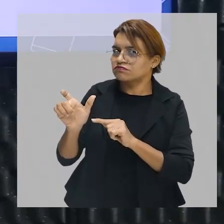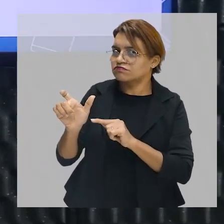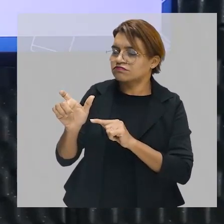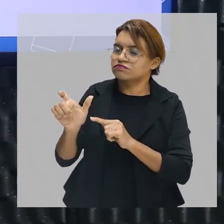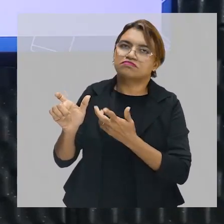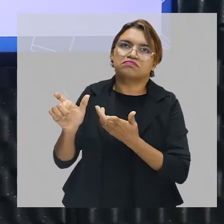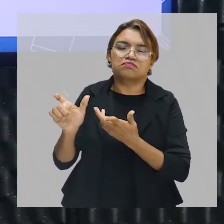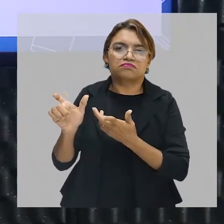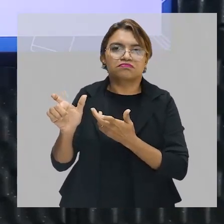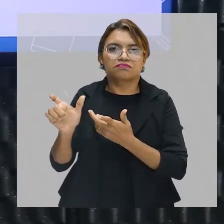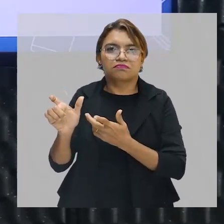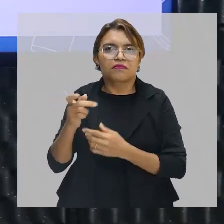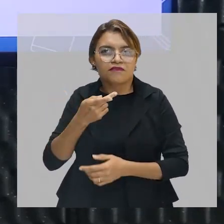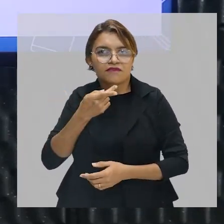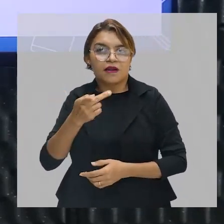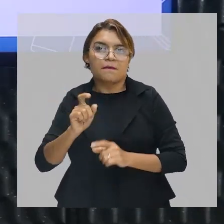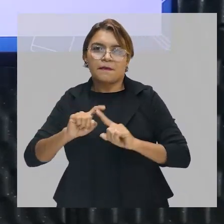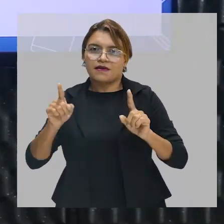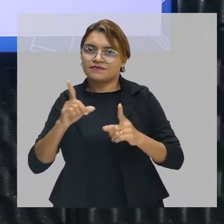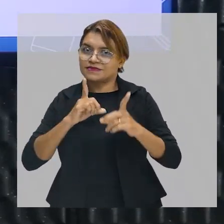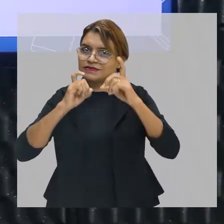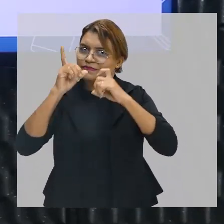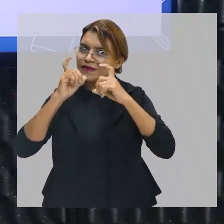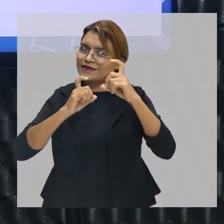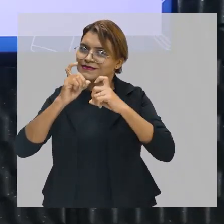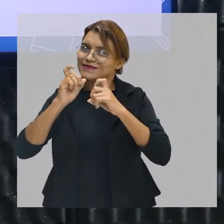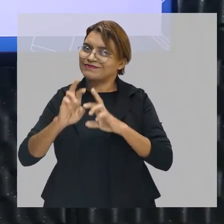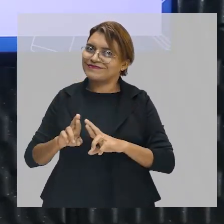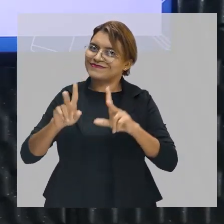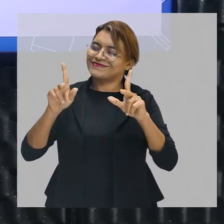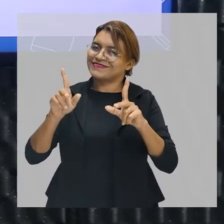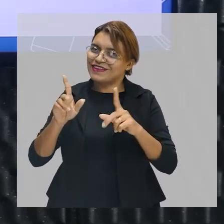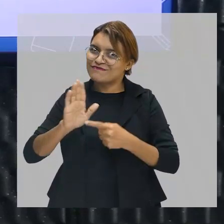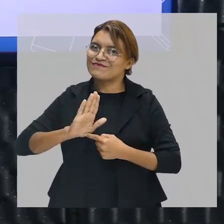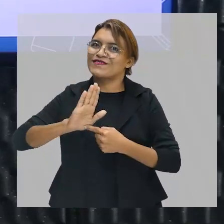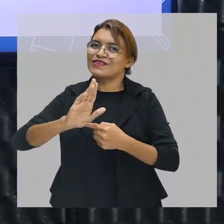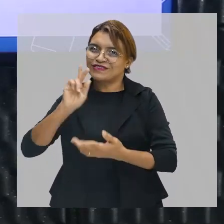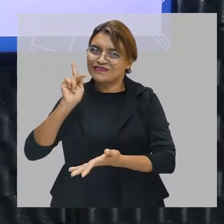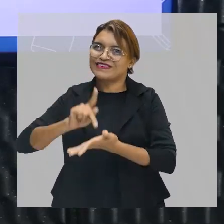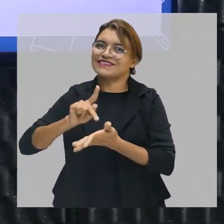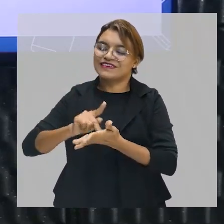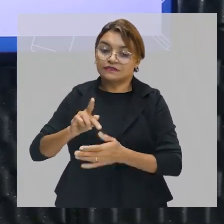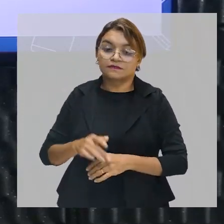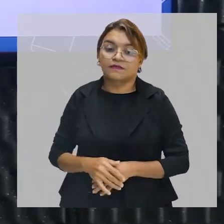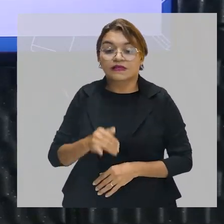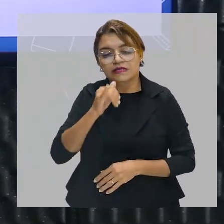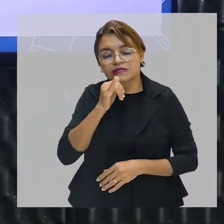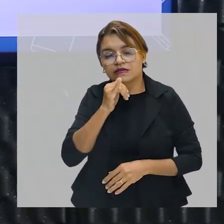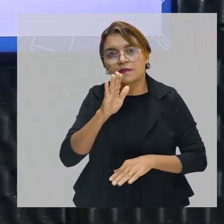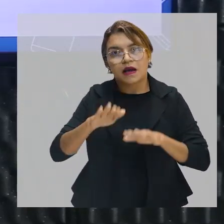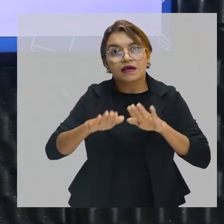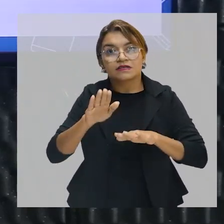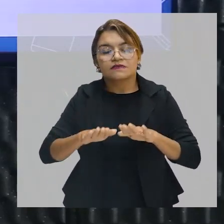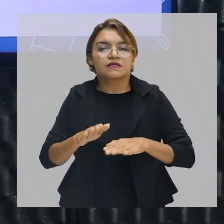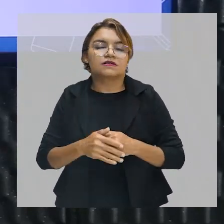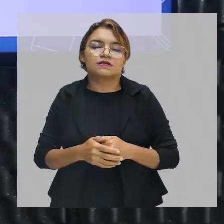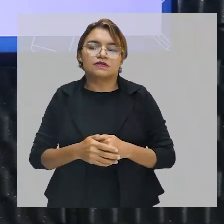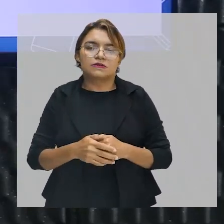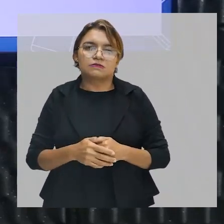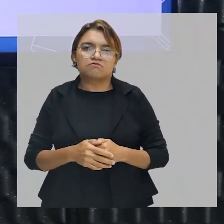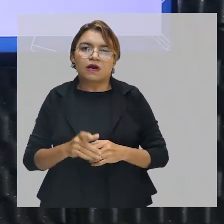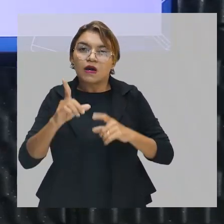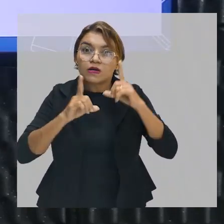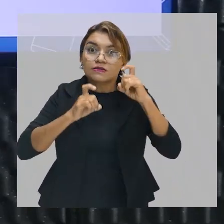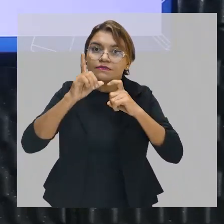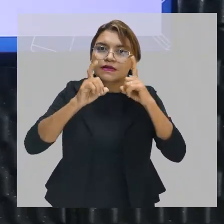entrega tudo. Então, certamente, as pessoas vão saber se você está agradando ou não, se aquela